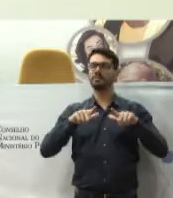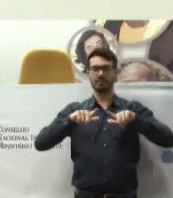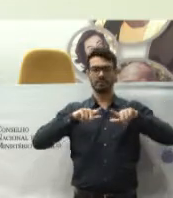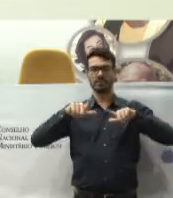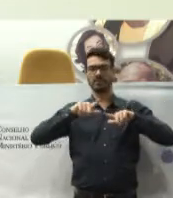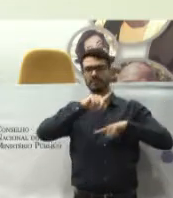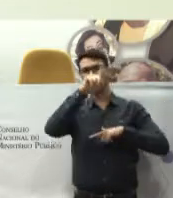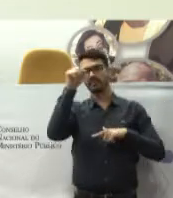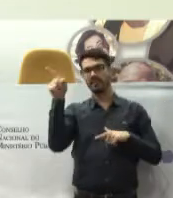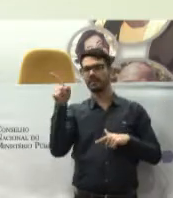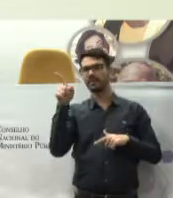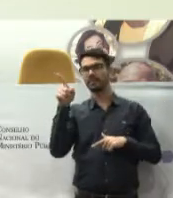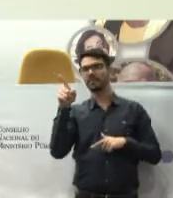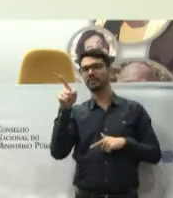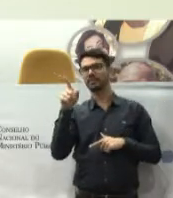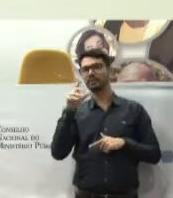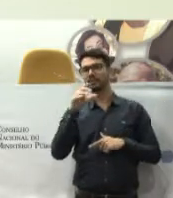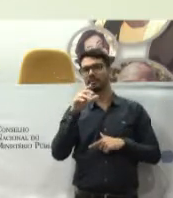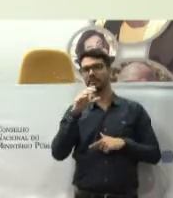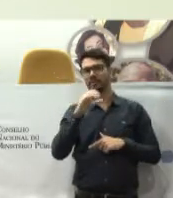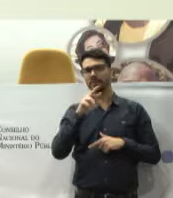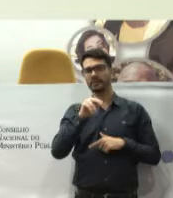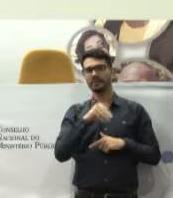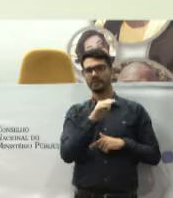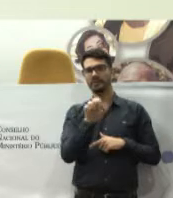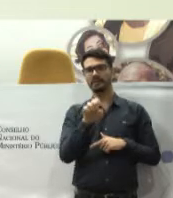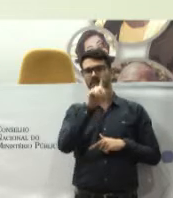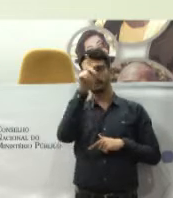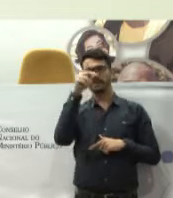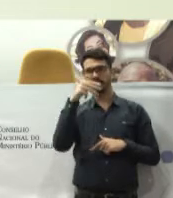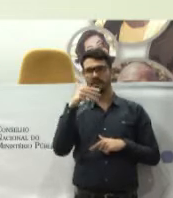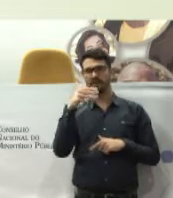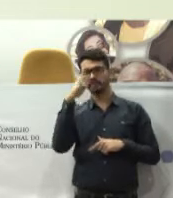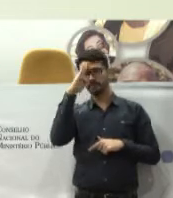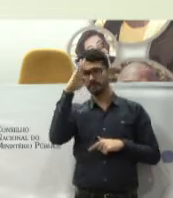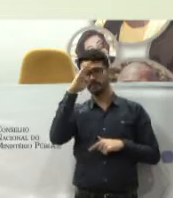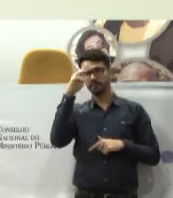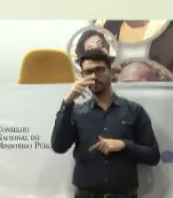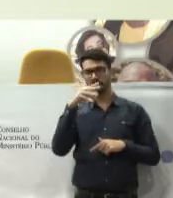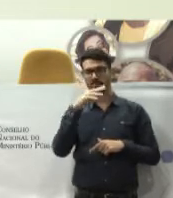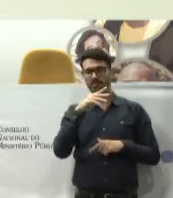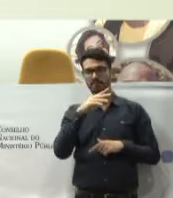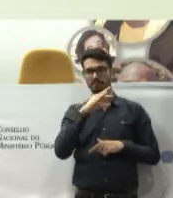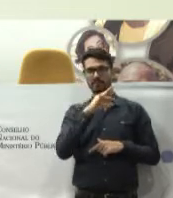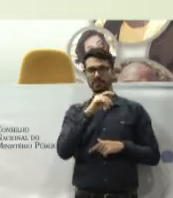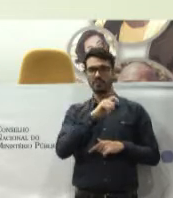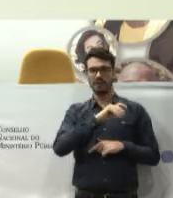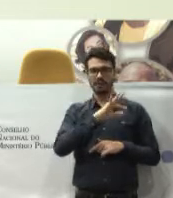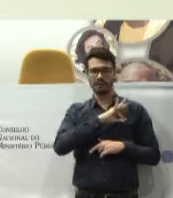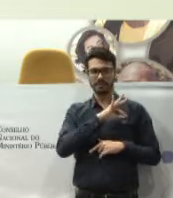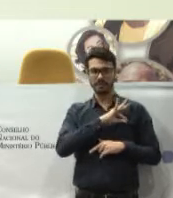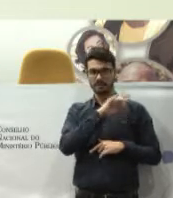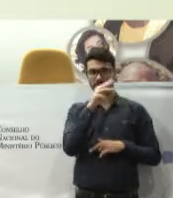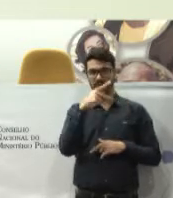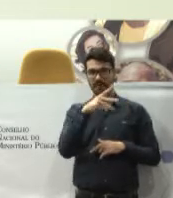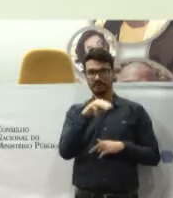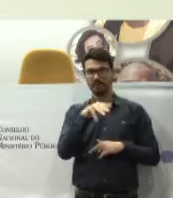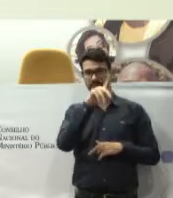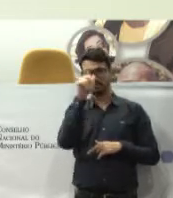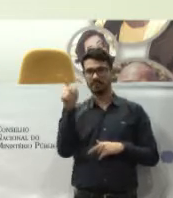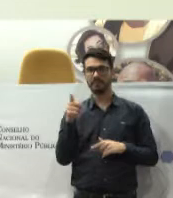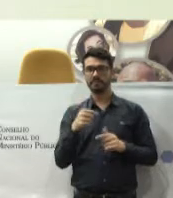PM, e ali tem uma questão sobre confidencialidade, que também foi ressaltada pela doutora